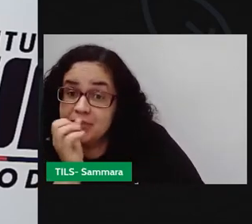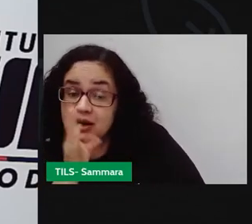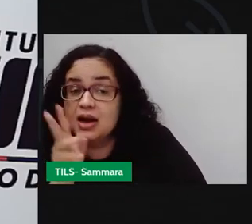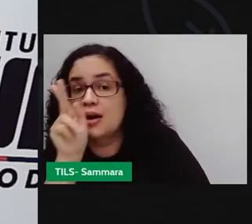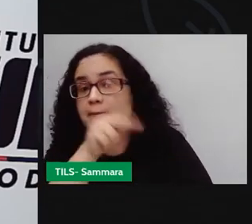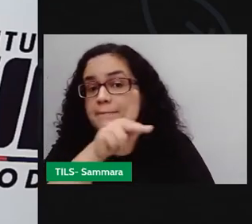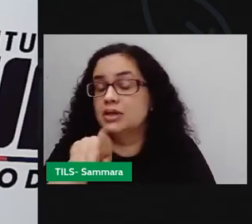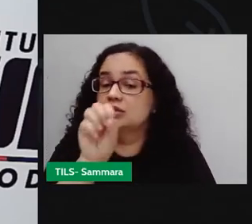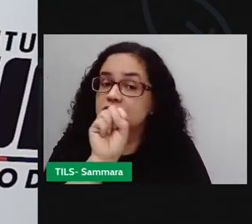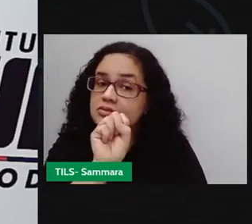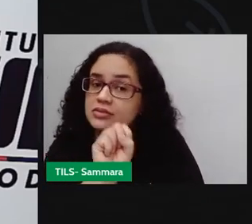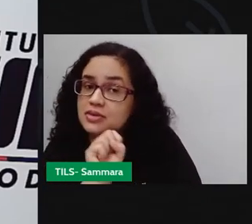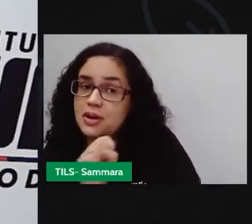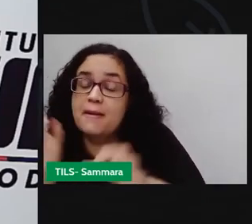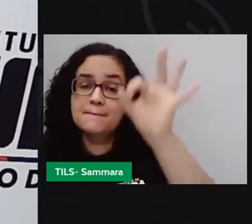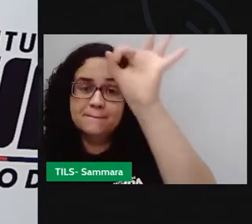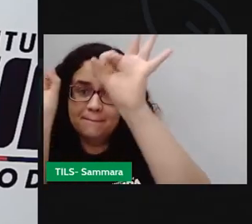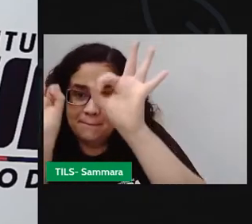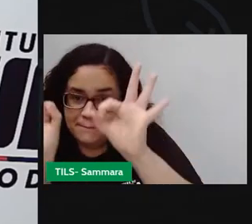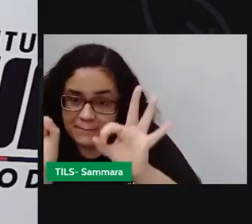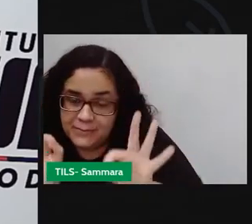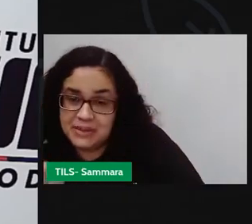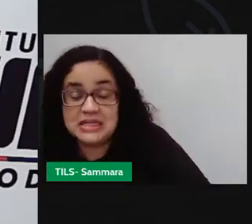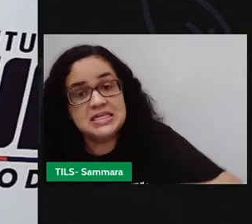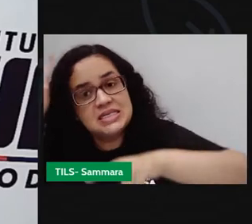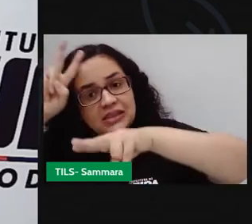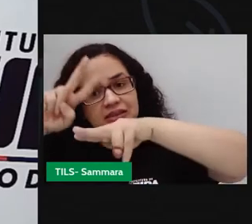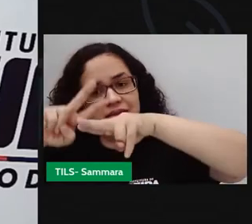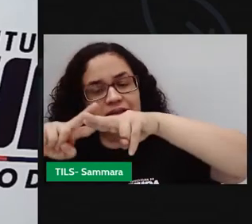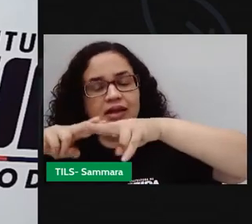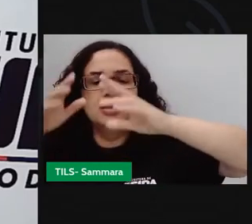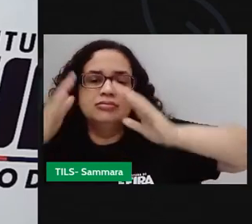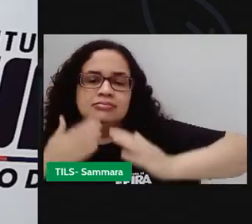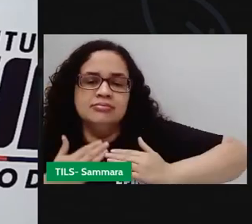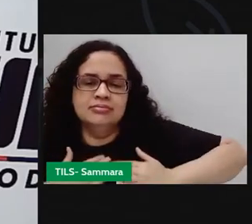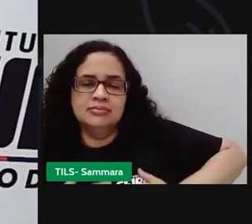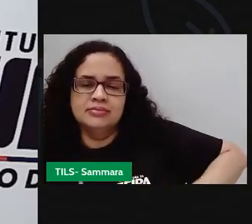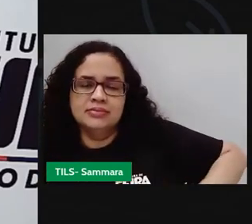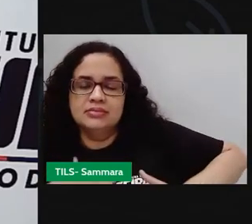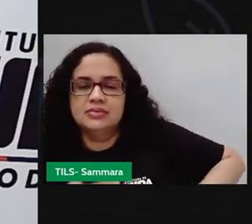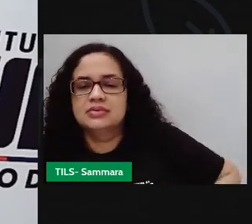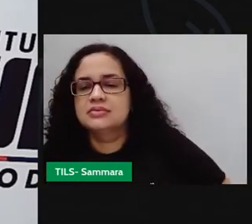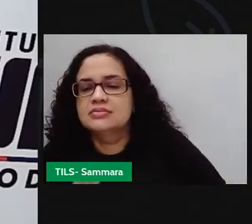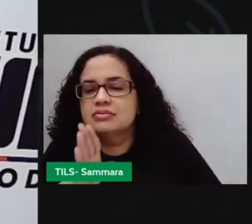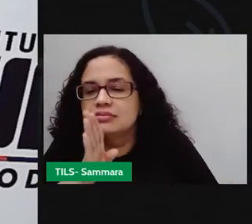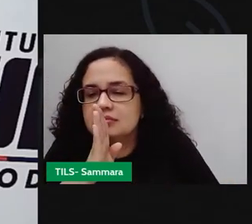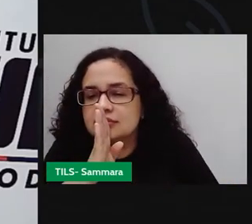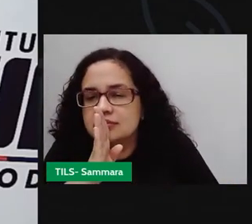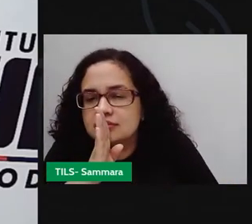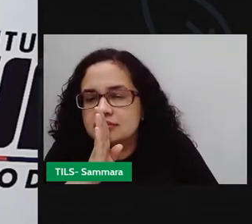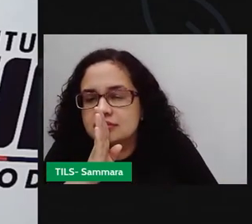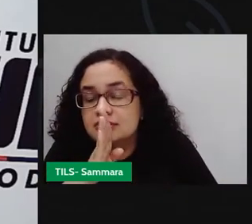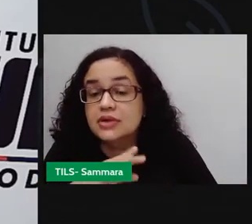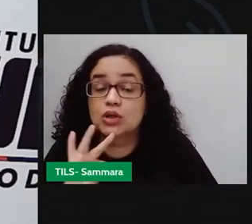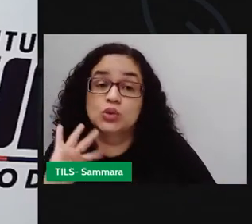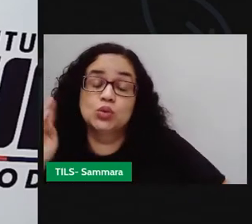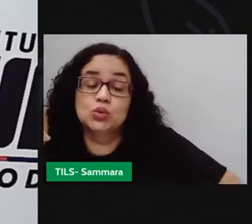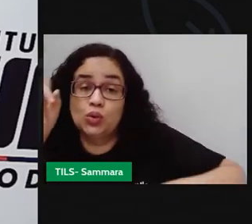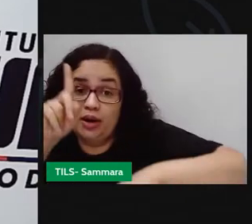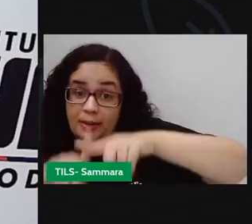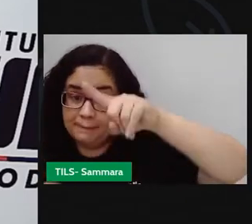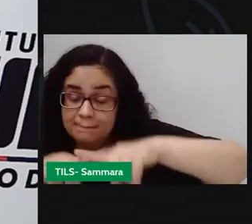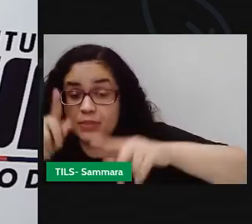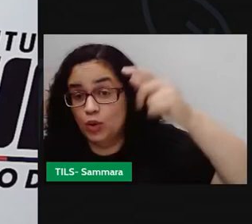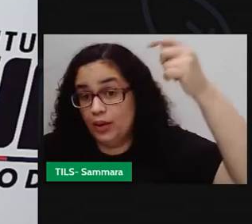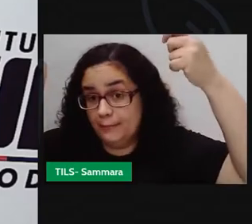A Próspera que estejam aí, ó, preparados, sentados num lugar tranquilo, né? Silencioso, com todo o material